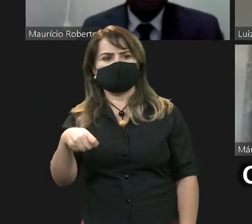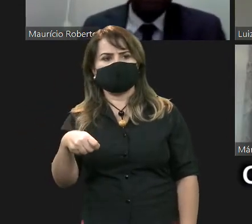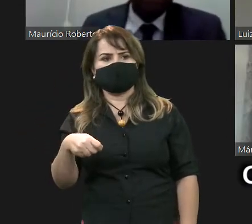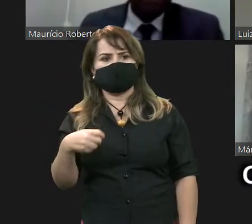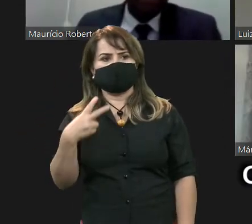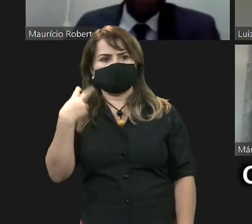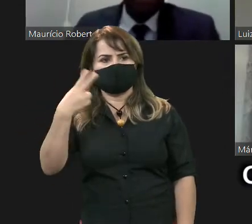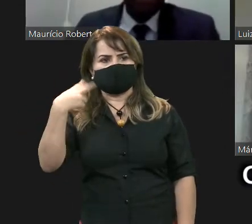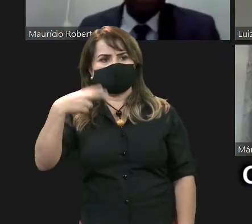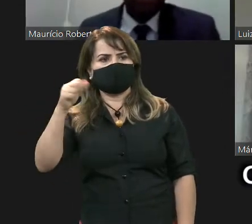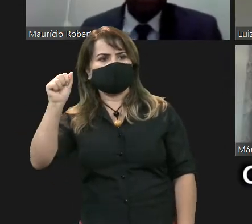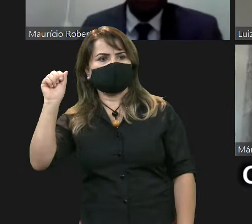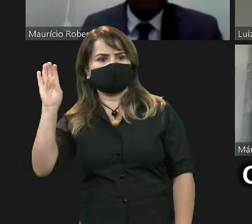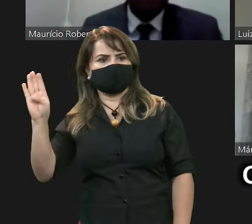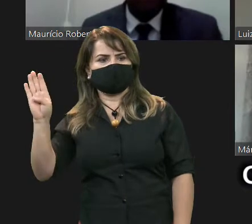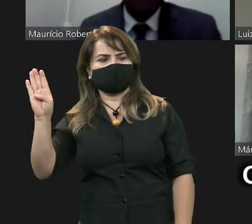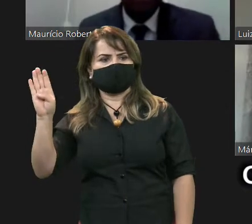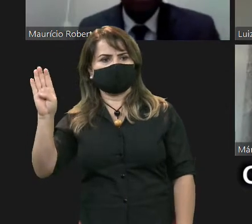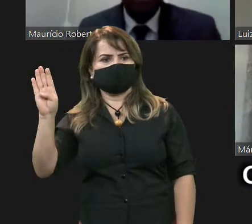Vereador Buquerque.